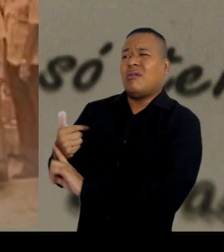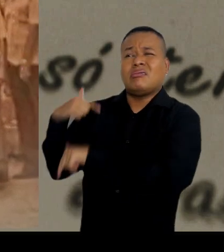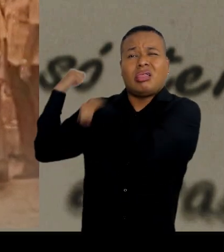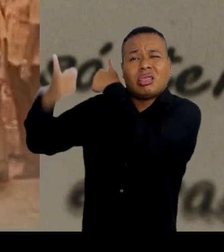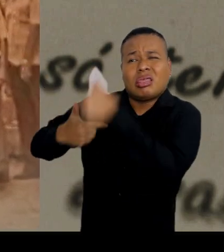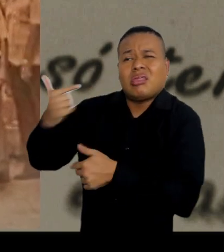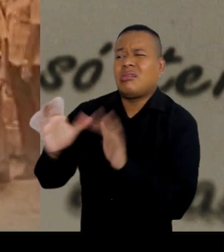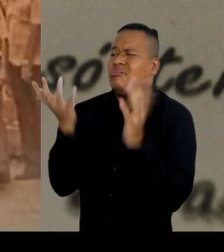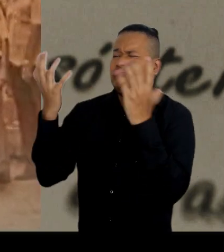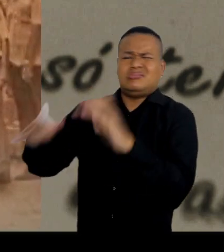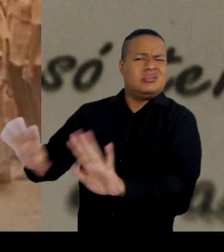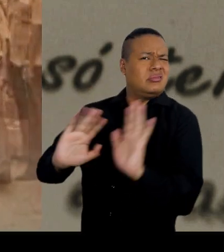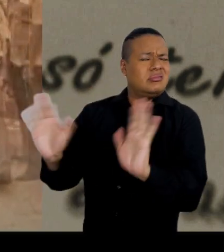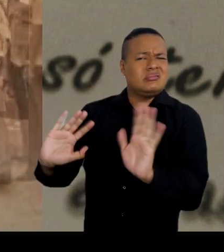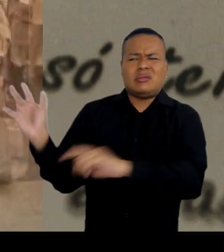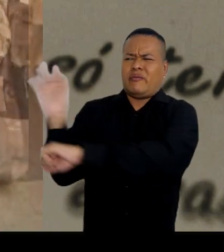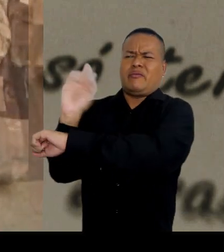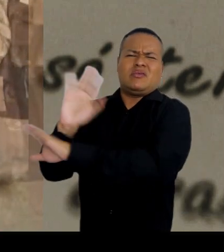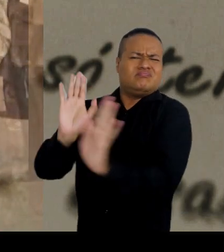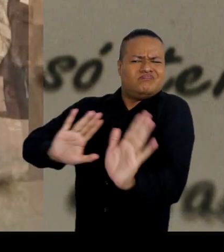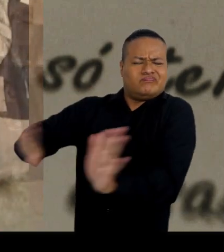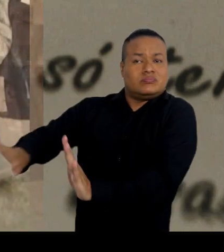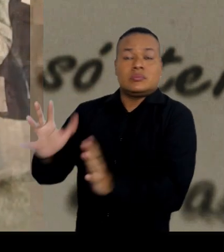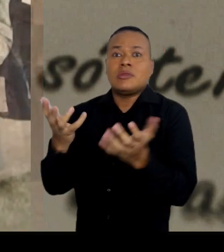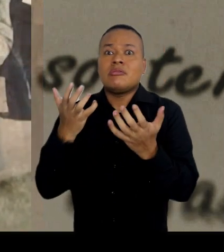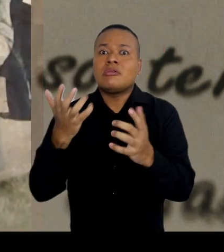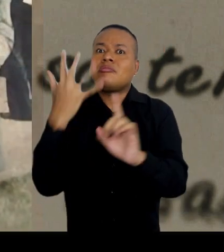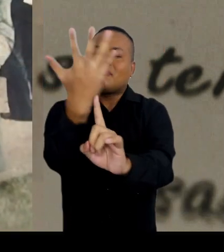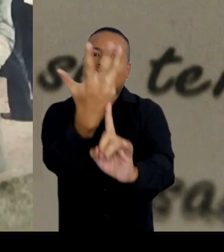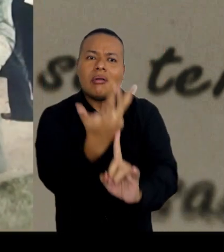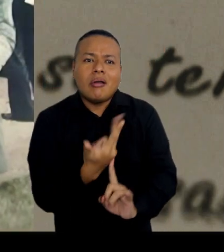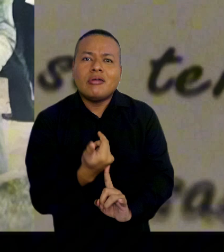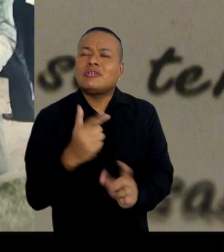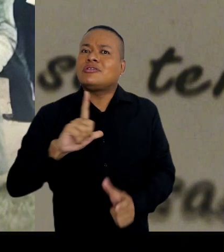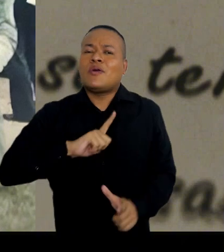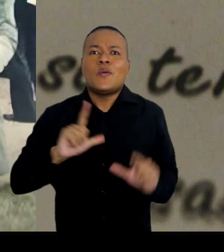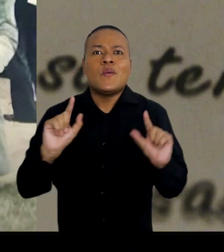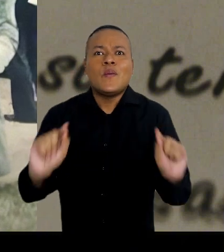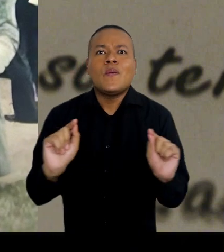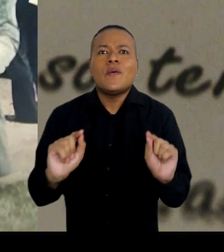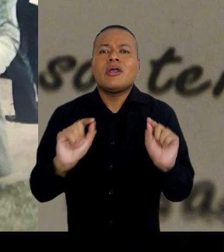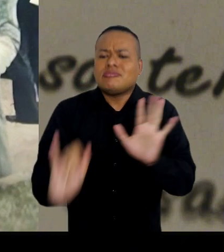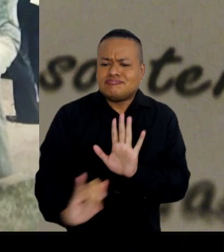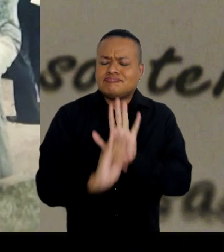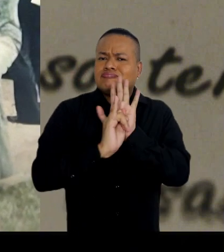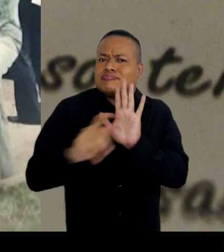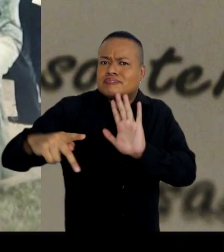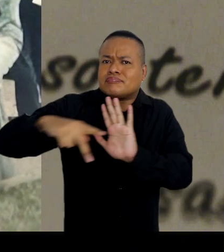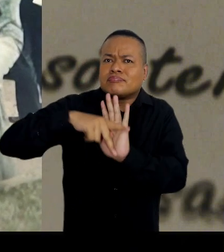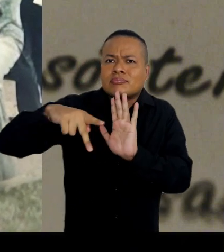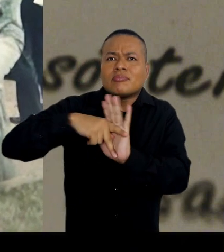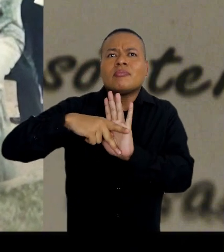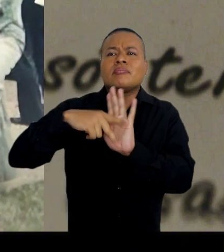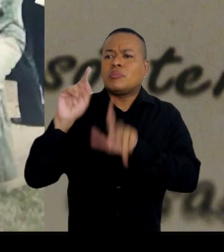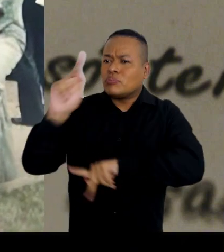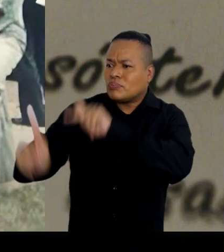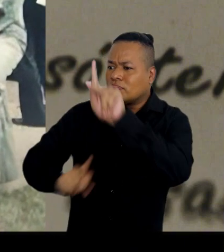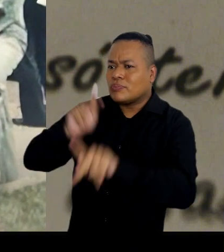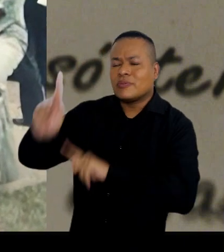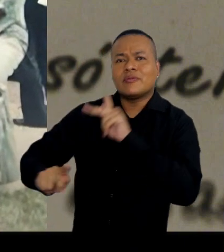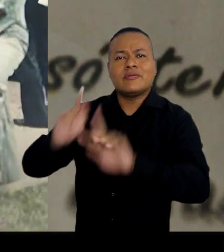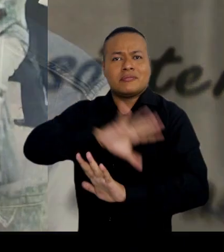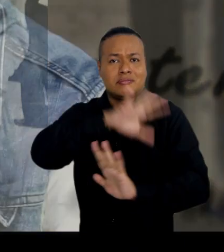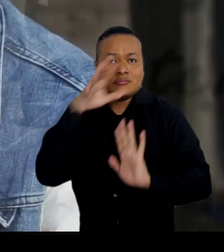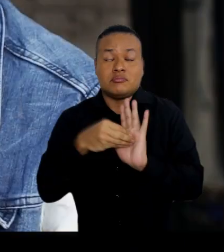tradicional, uma arte formal. Eles queriam uma arte que tivesse uma identificação com as questões do